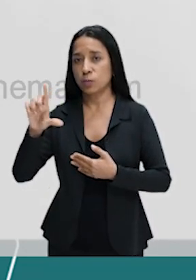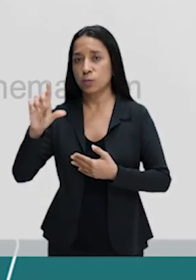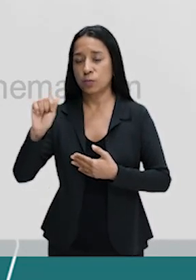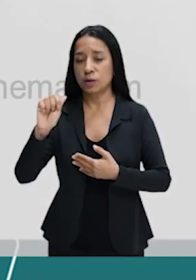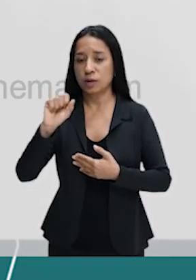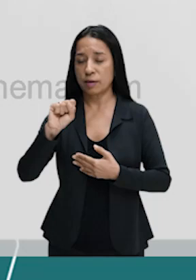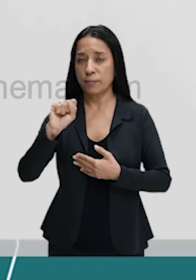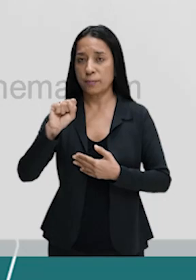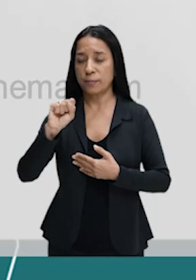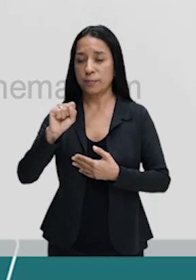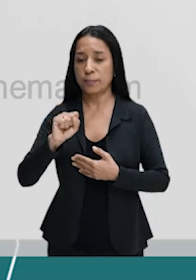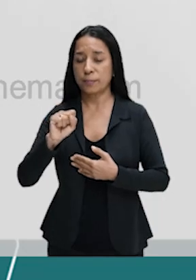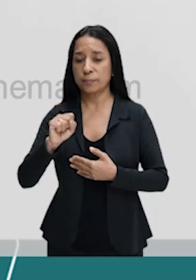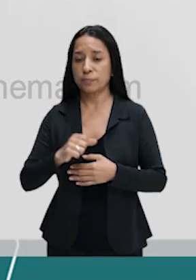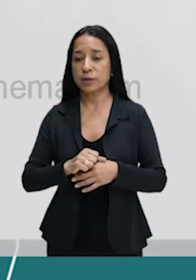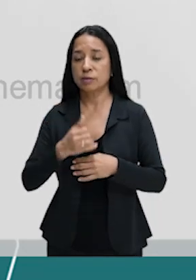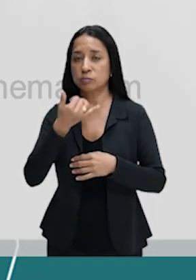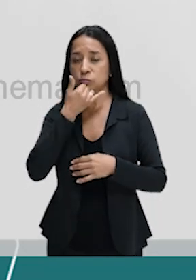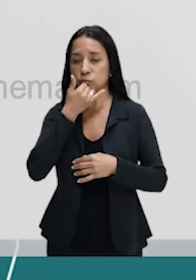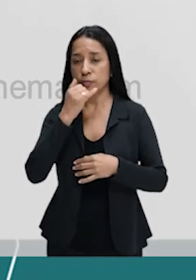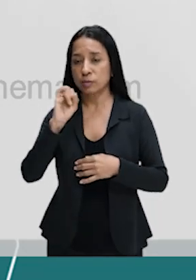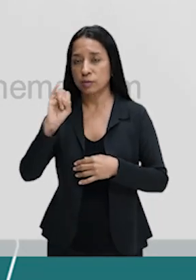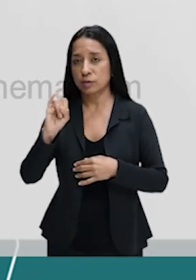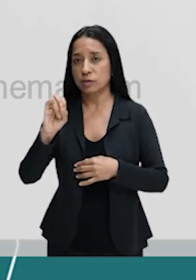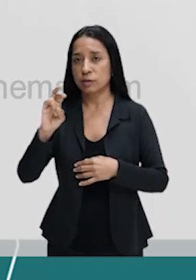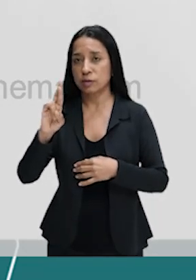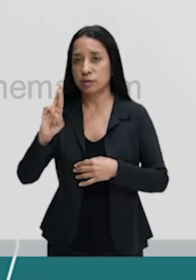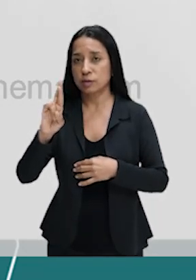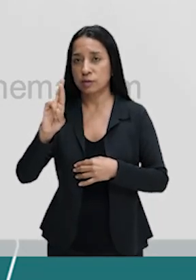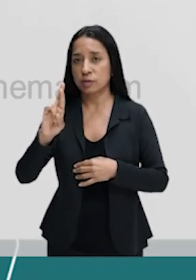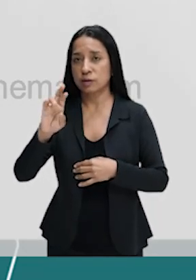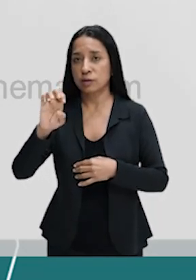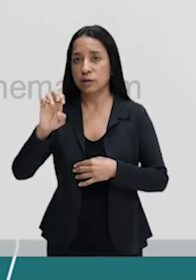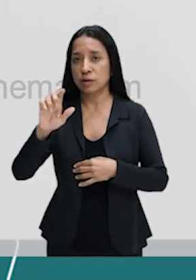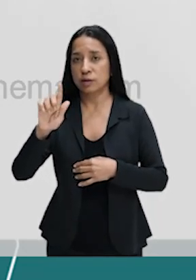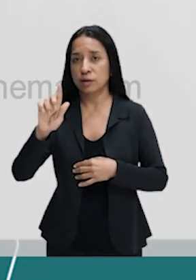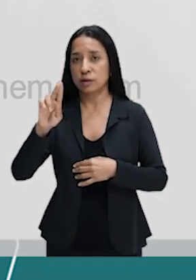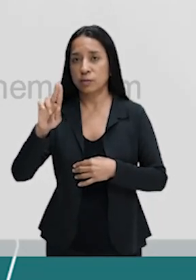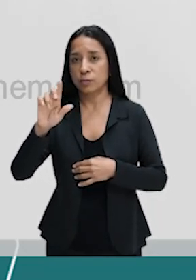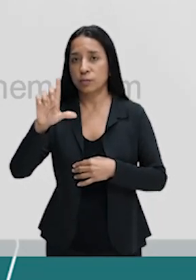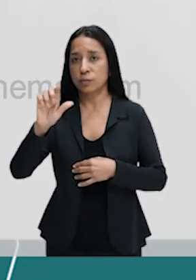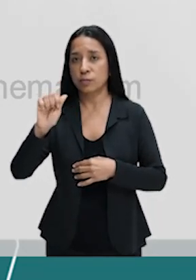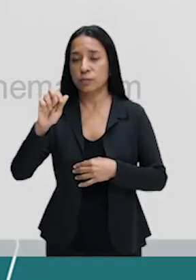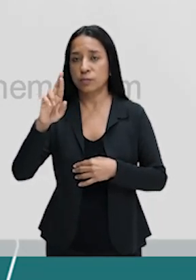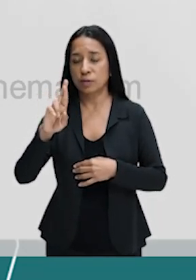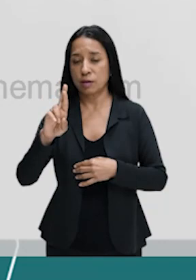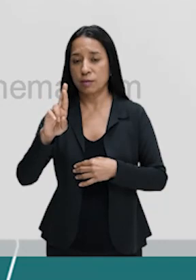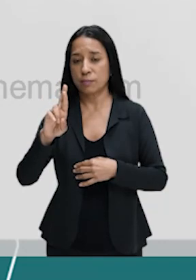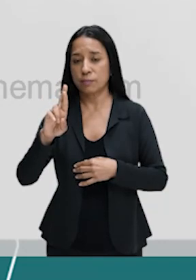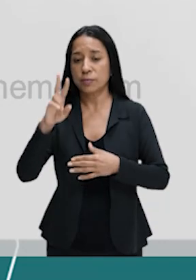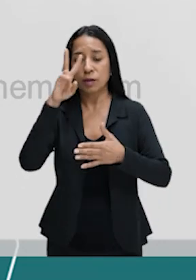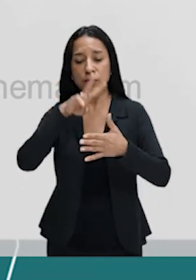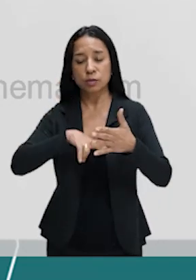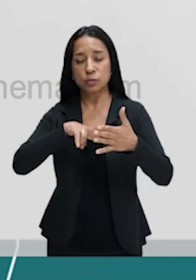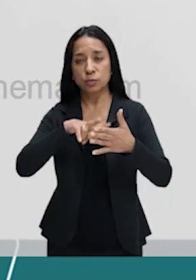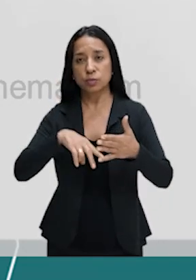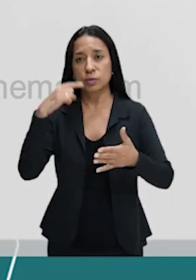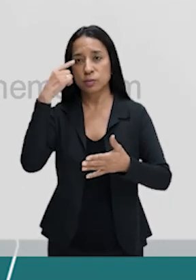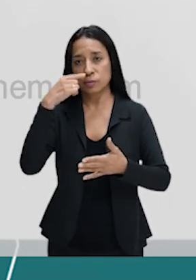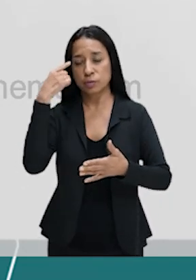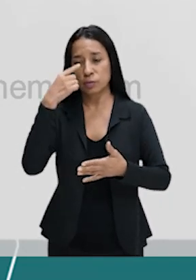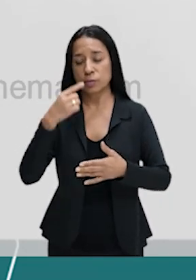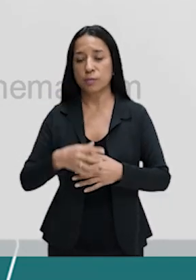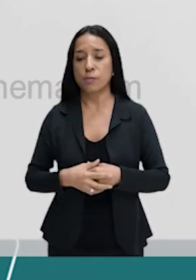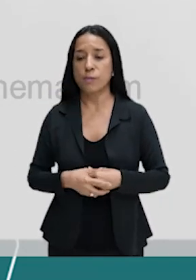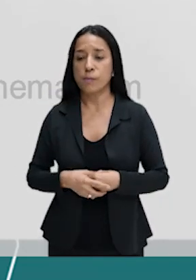vas, él va, nosotros vamos, vosotros vais, ellos van. Esta noite